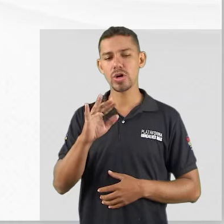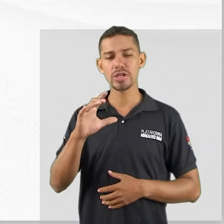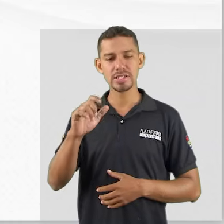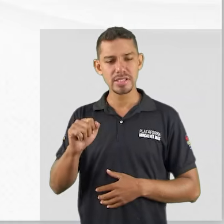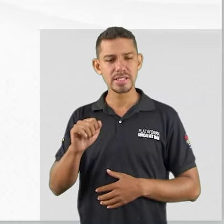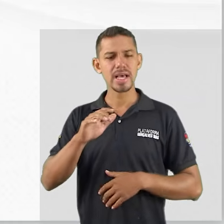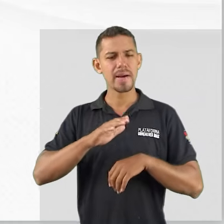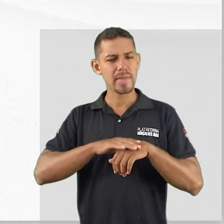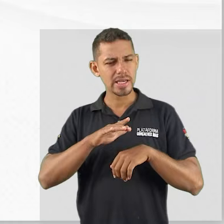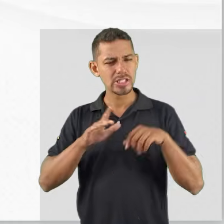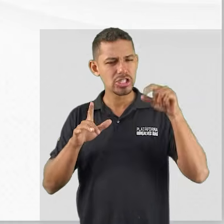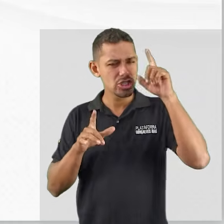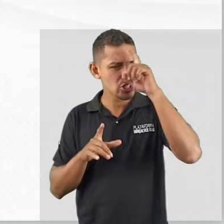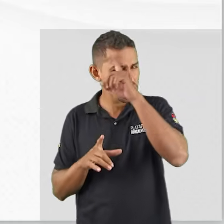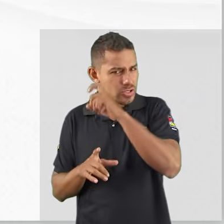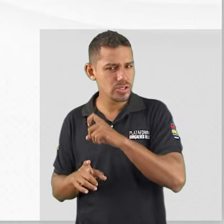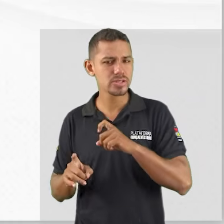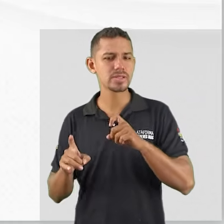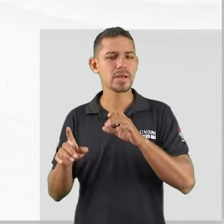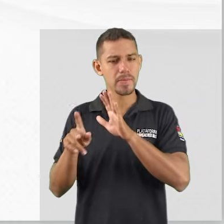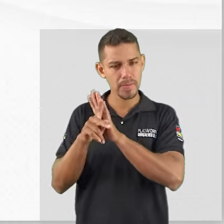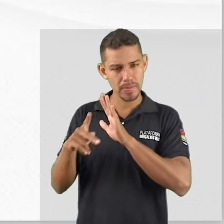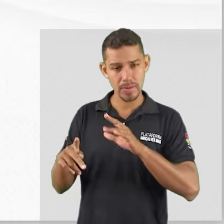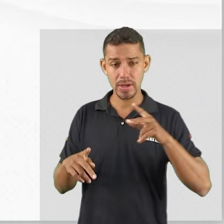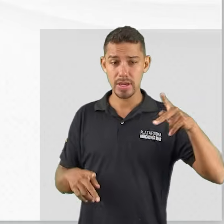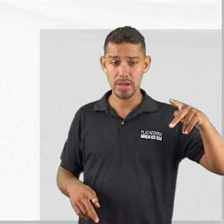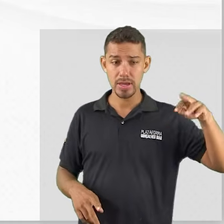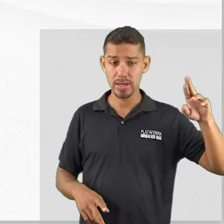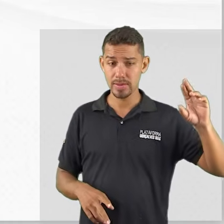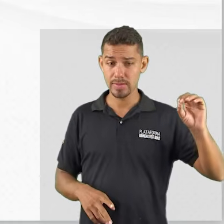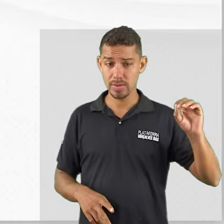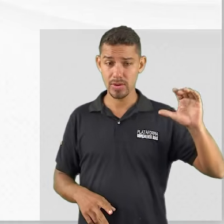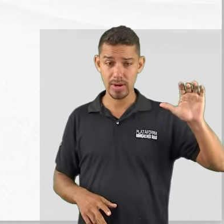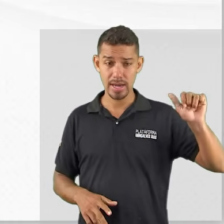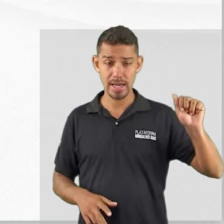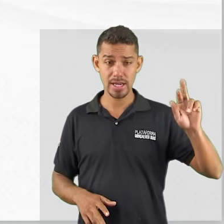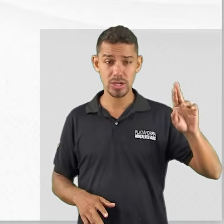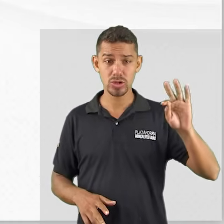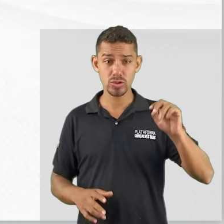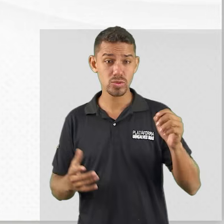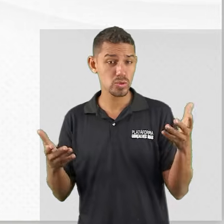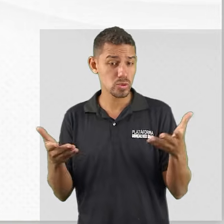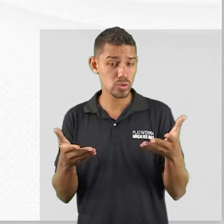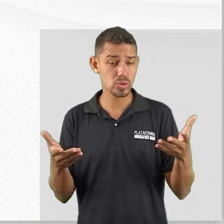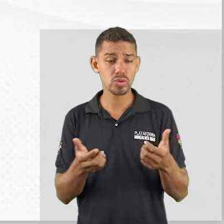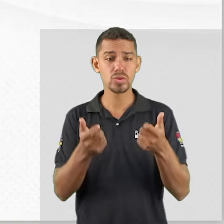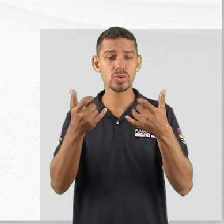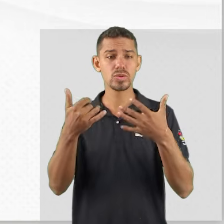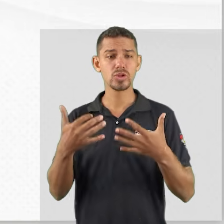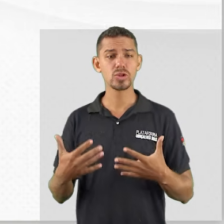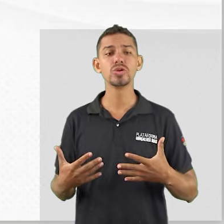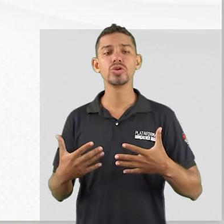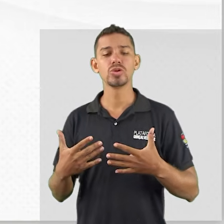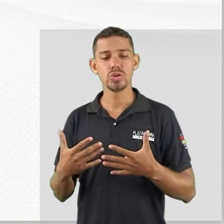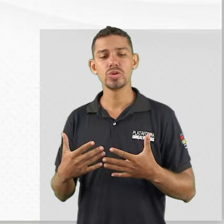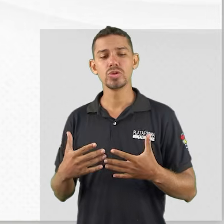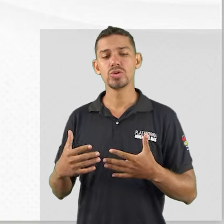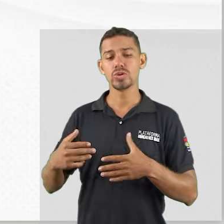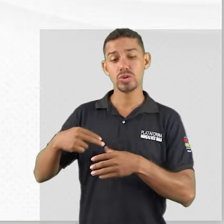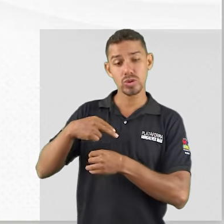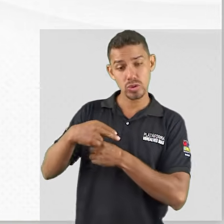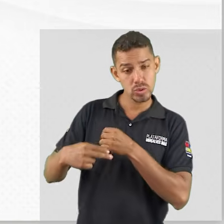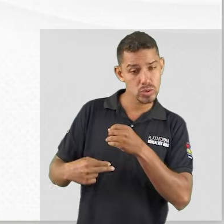mais complexas, tá? Do que as células procarióticas. A gente vai falar hoje, então, do núcleo, Que é uma das principais